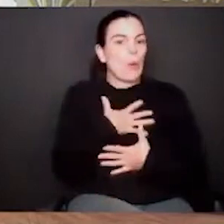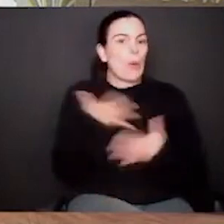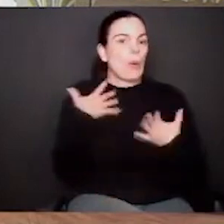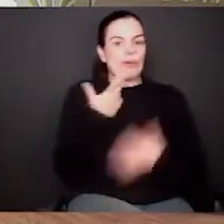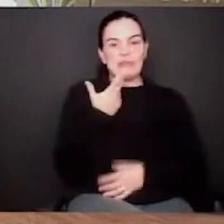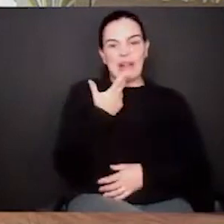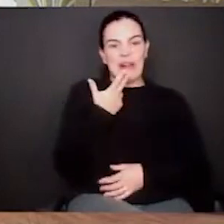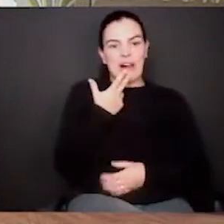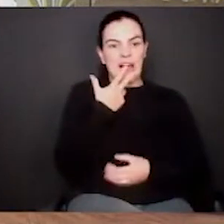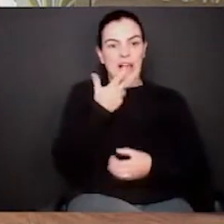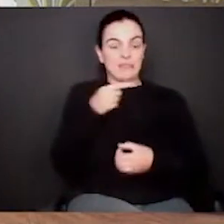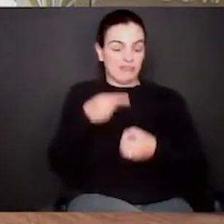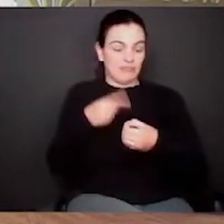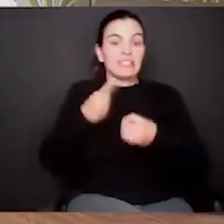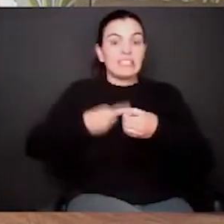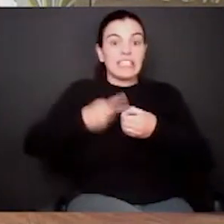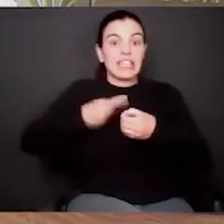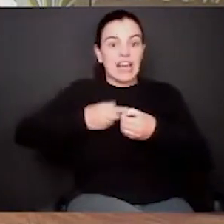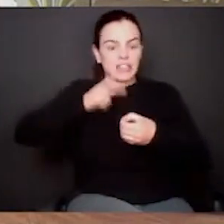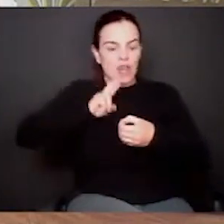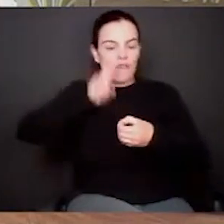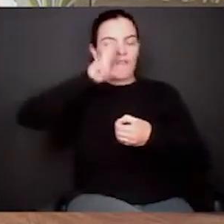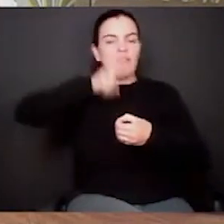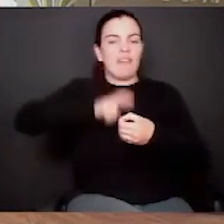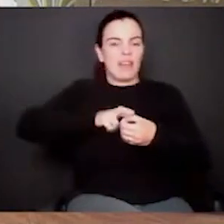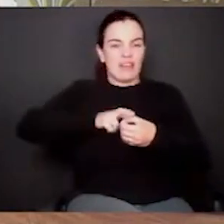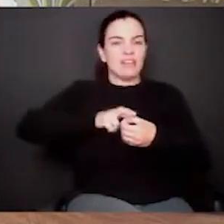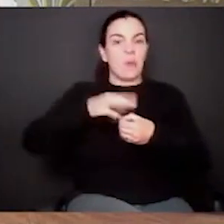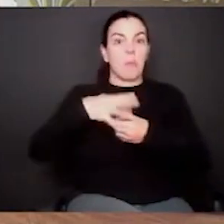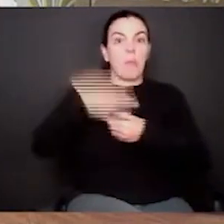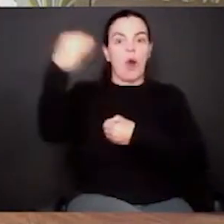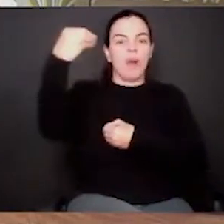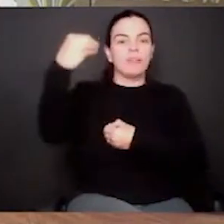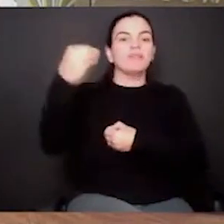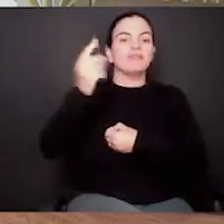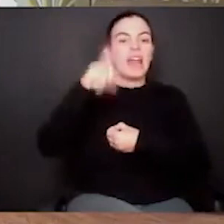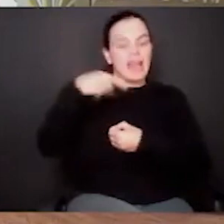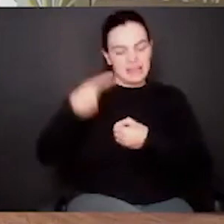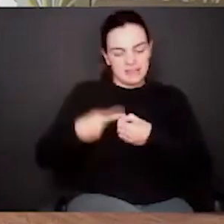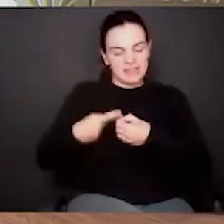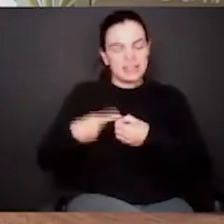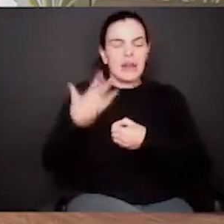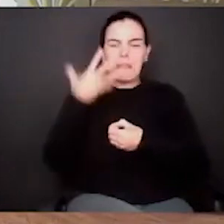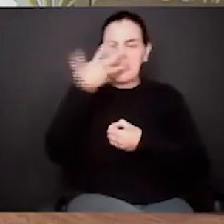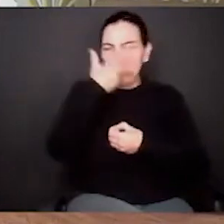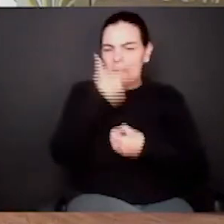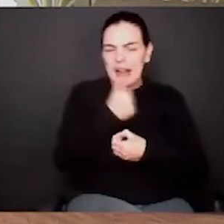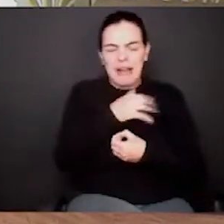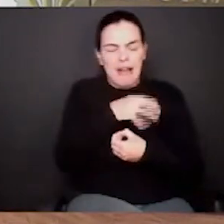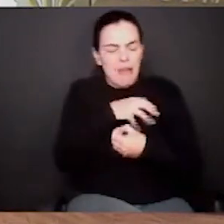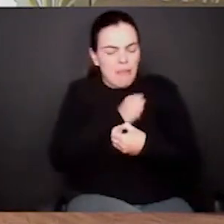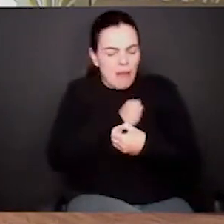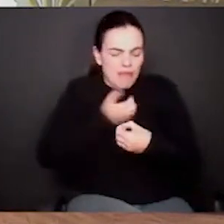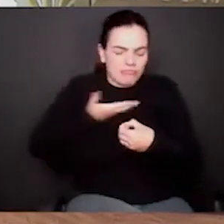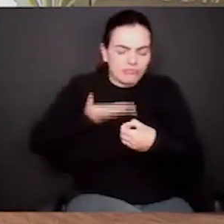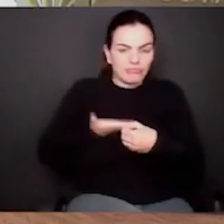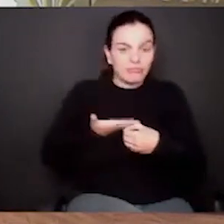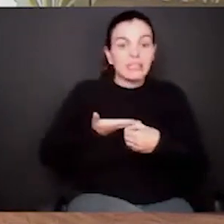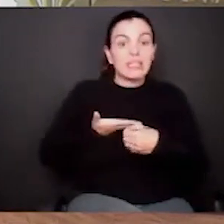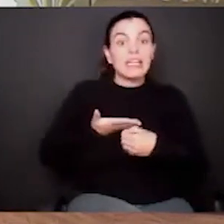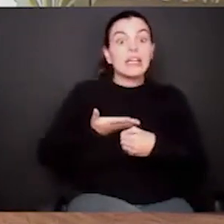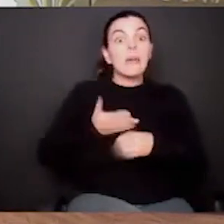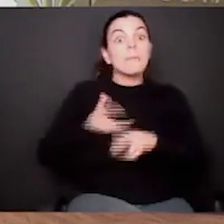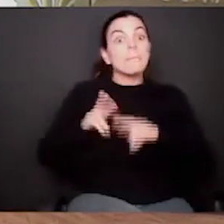para dizer o mínimo, uma cidade amável. Por isso, e não por outra razão, nós devemos, sim, na esteira